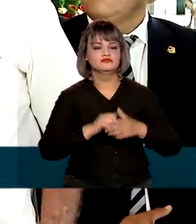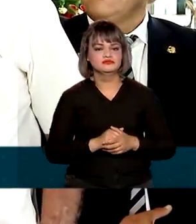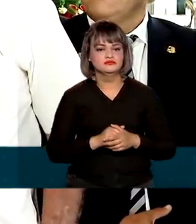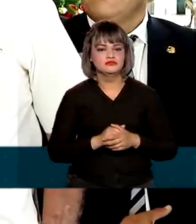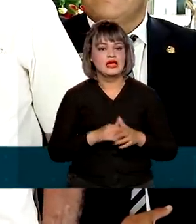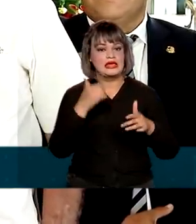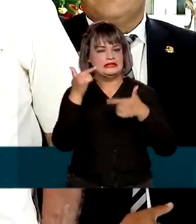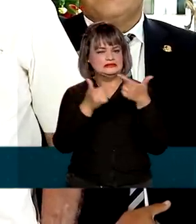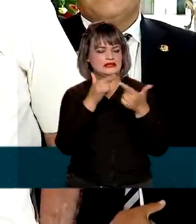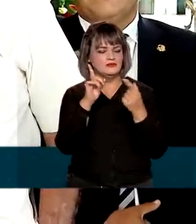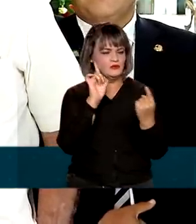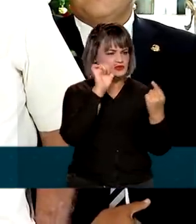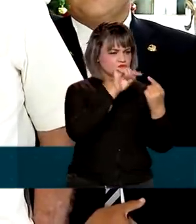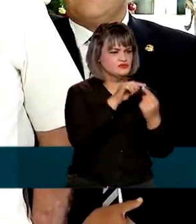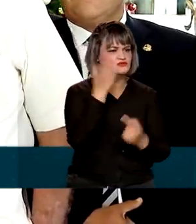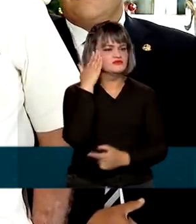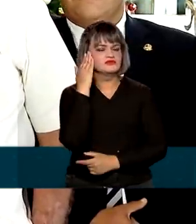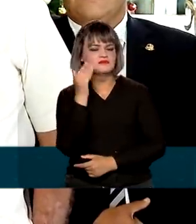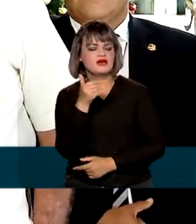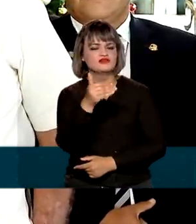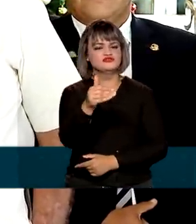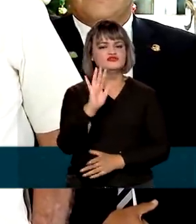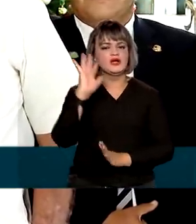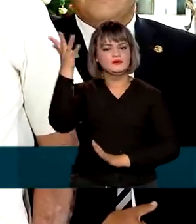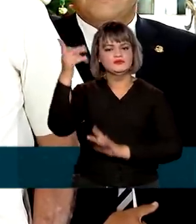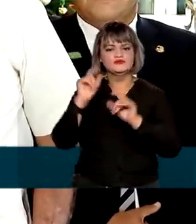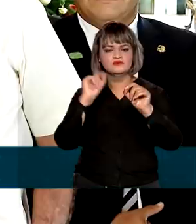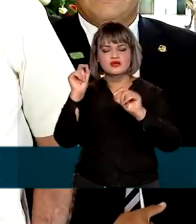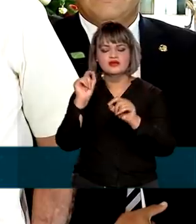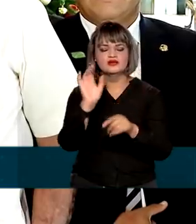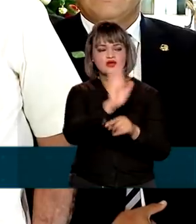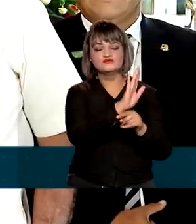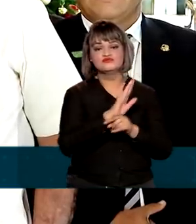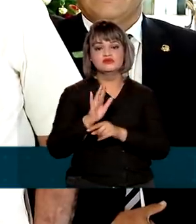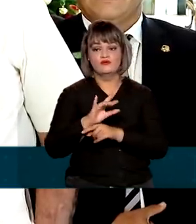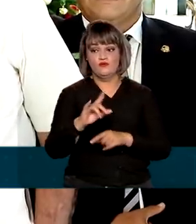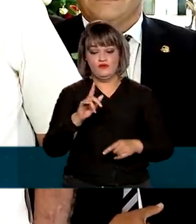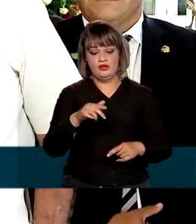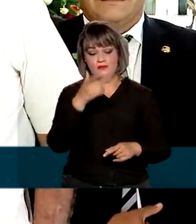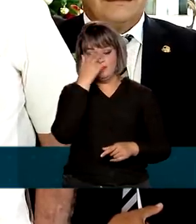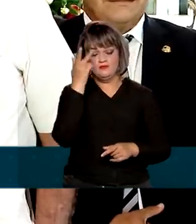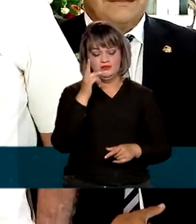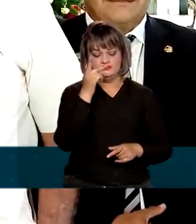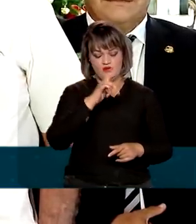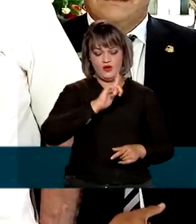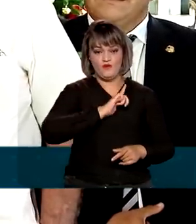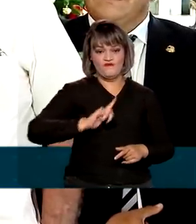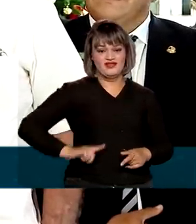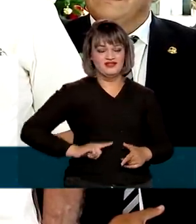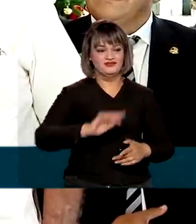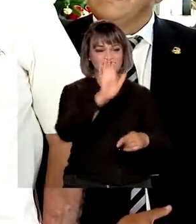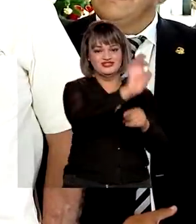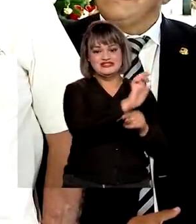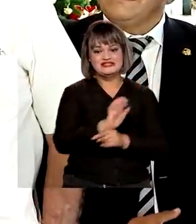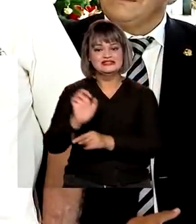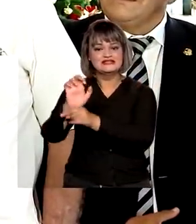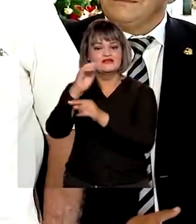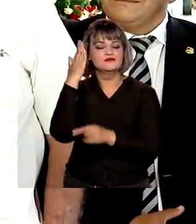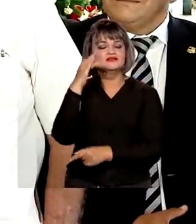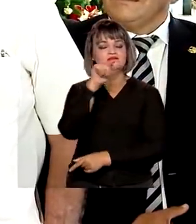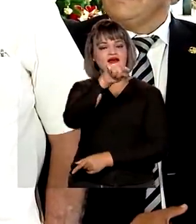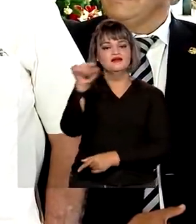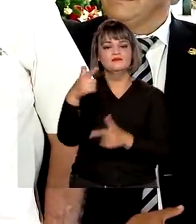o objetivo nessa questão entendendo todas iguais e atendendo ao Governador porque ele é quem sabe realmente de facto dos